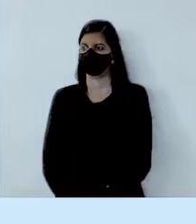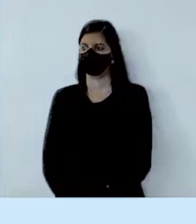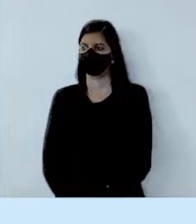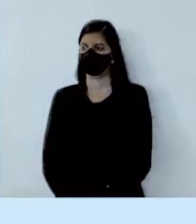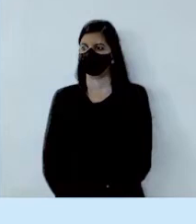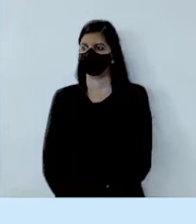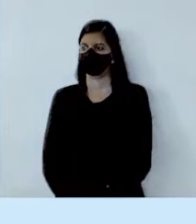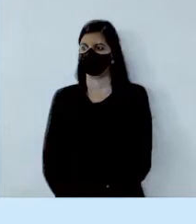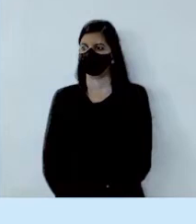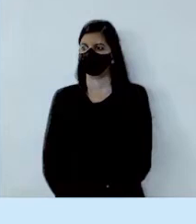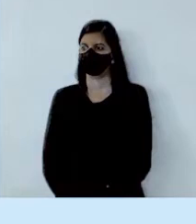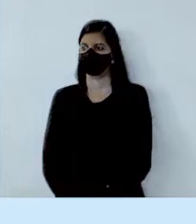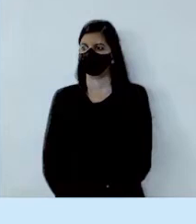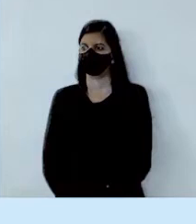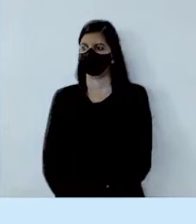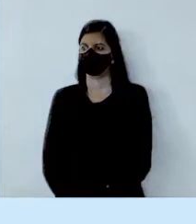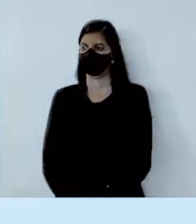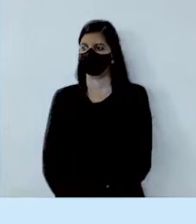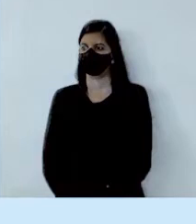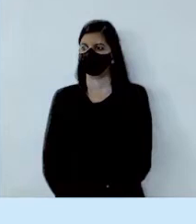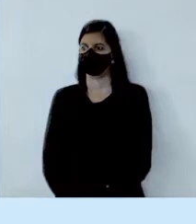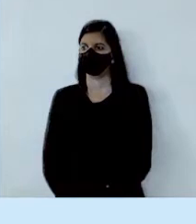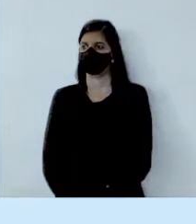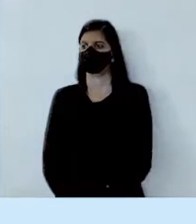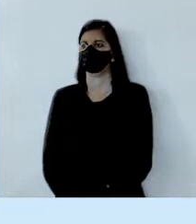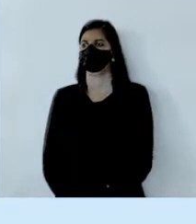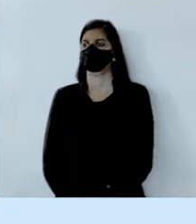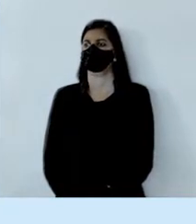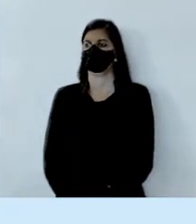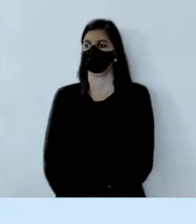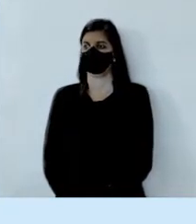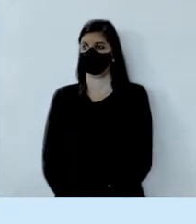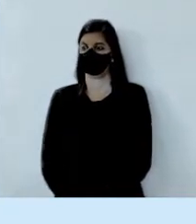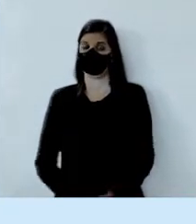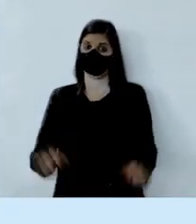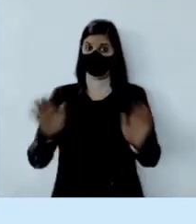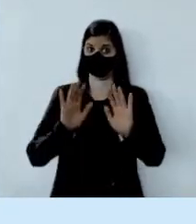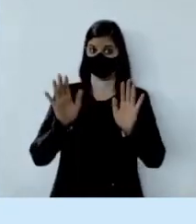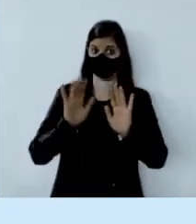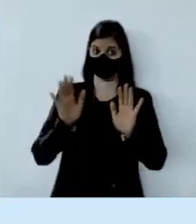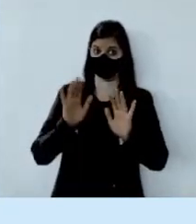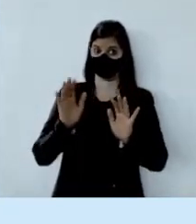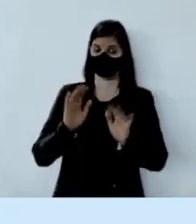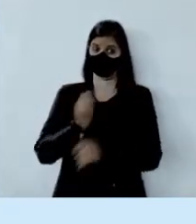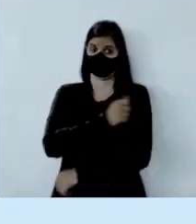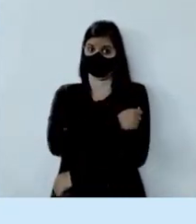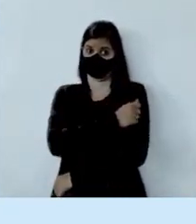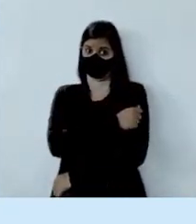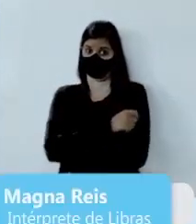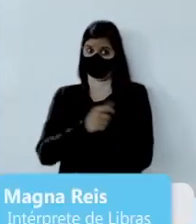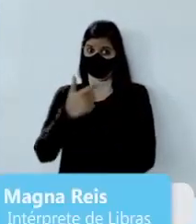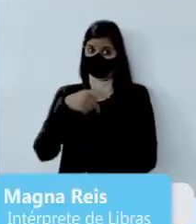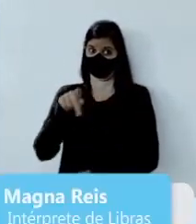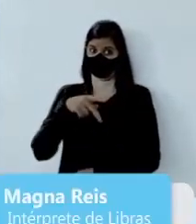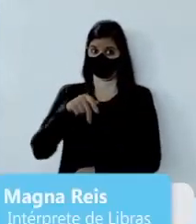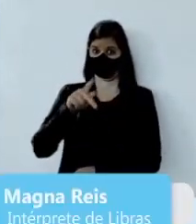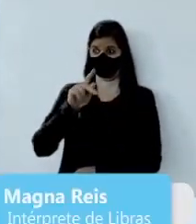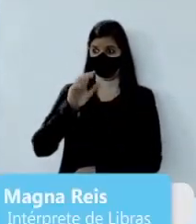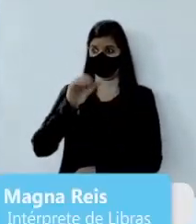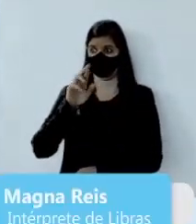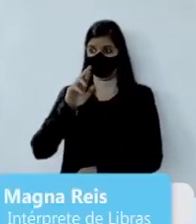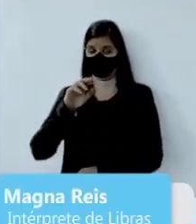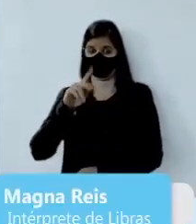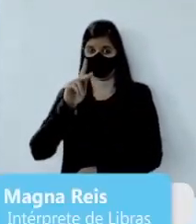cada figura, que são as construções de maquetes. Olá, caros estudantes, sou a professora Carla Simonetti, do